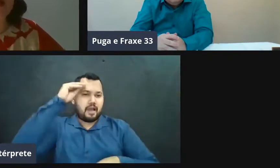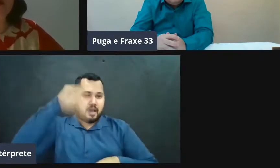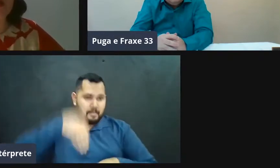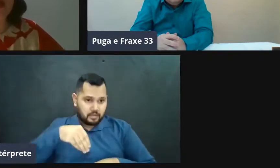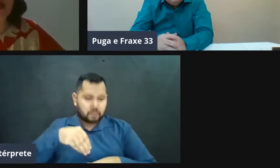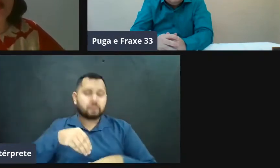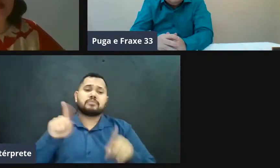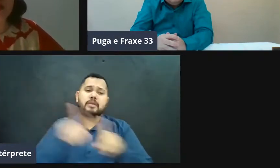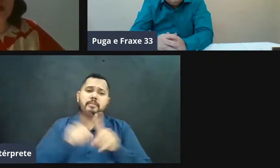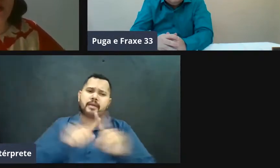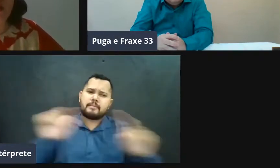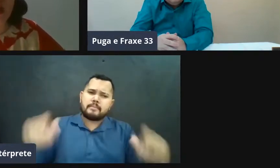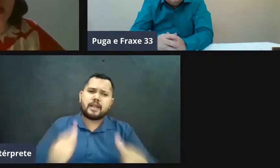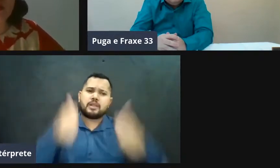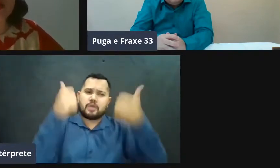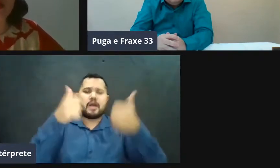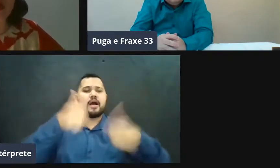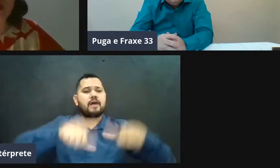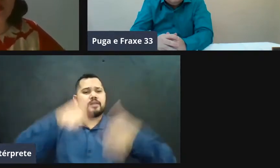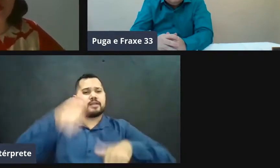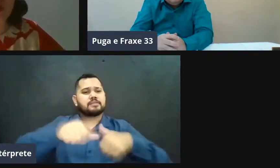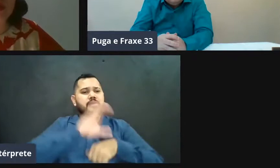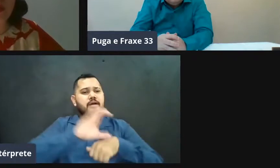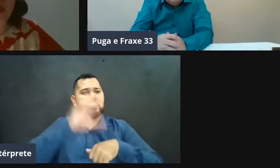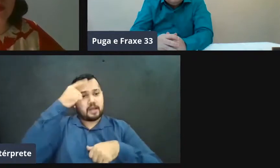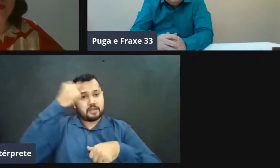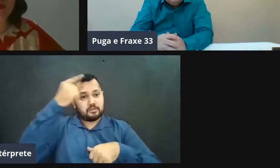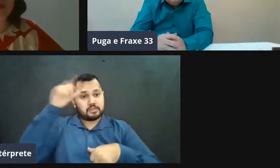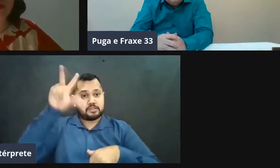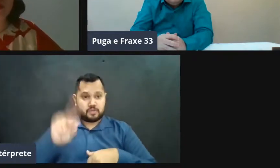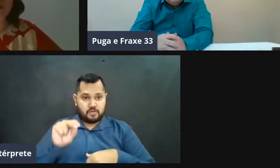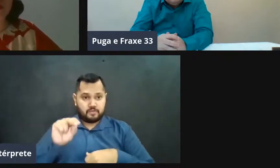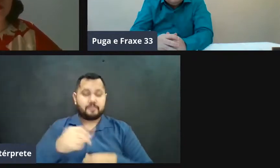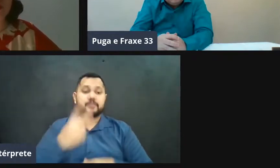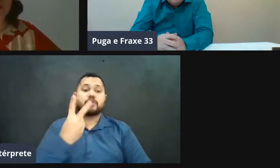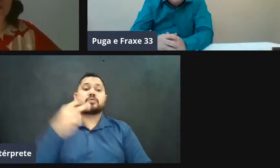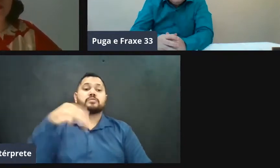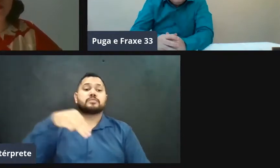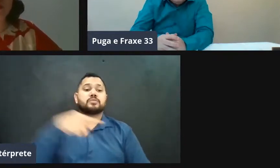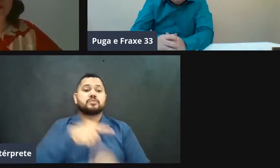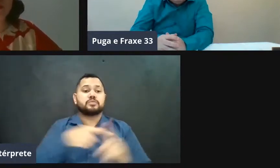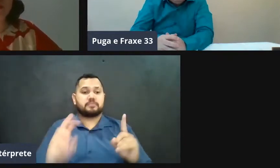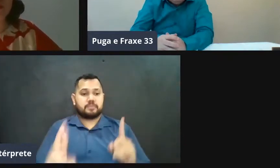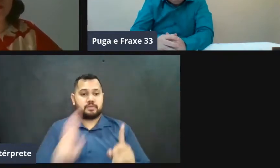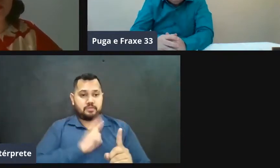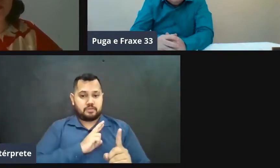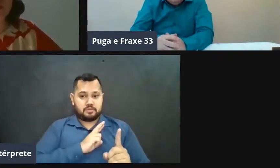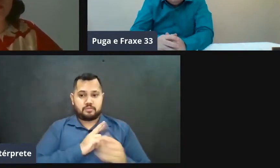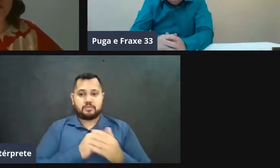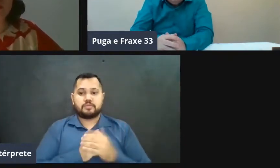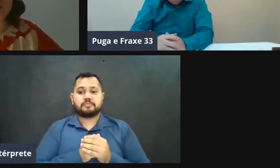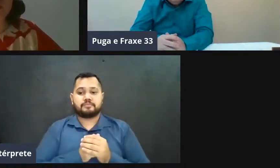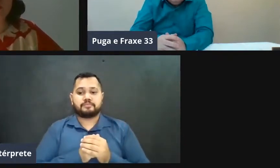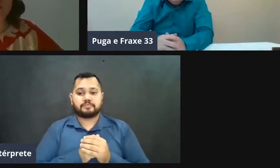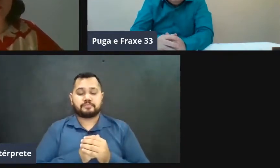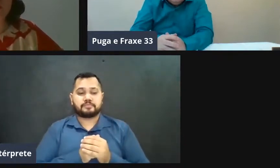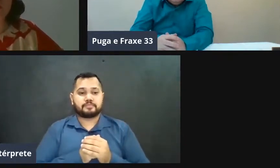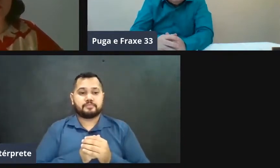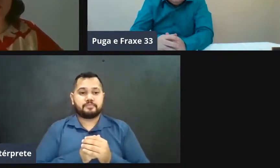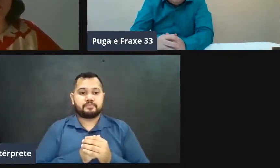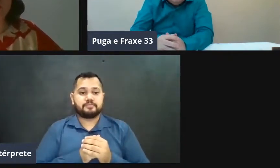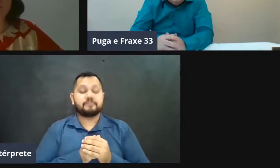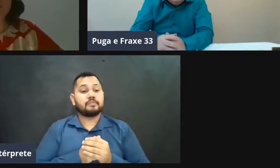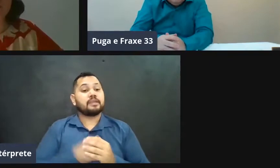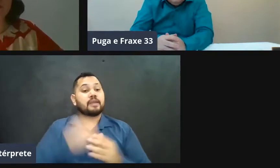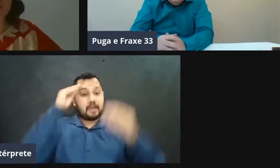a avaliação das graduações da UFAM? O senhor tem 2 minutos e meio. A questão da evasão, ela é